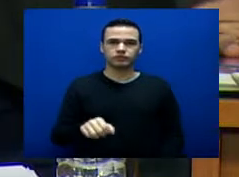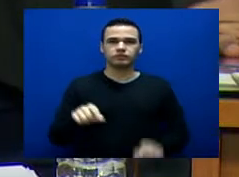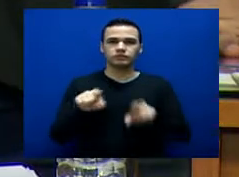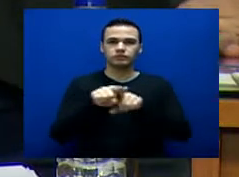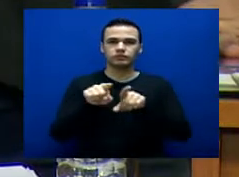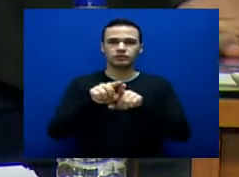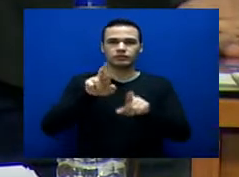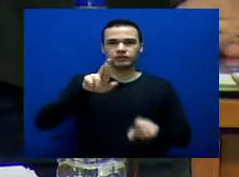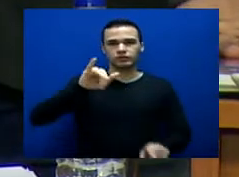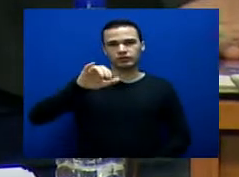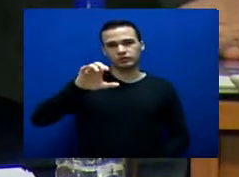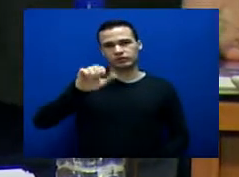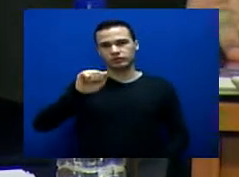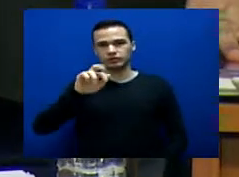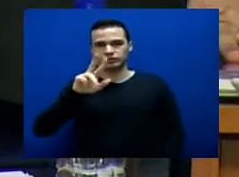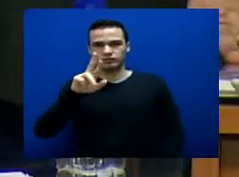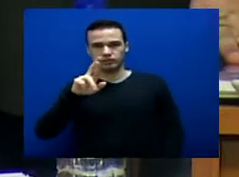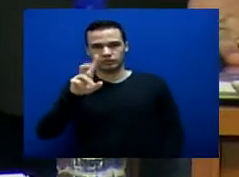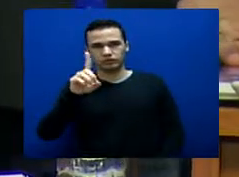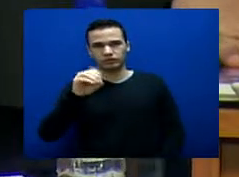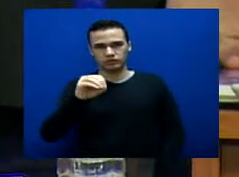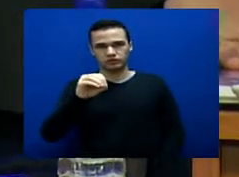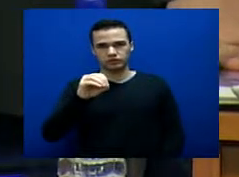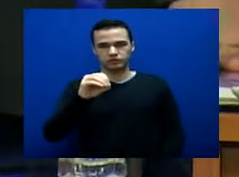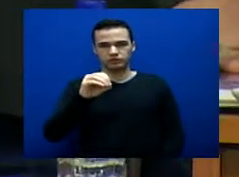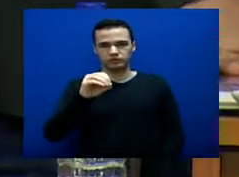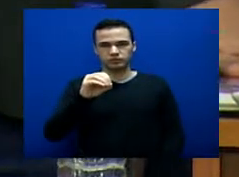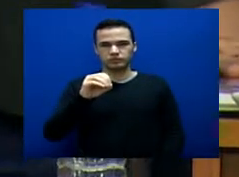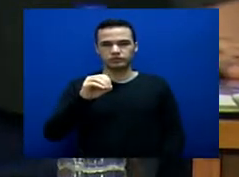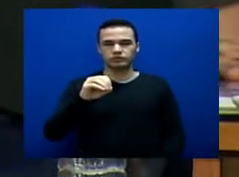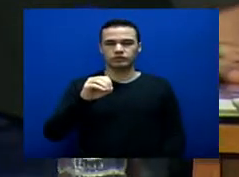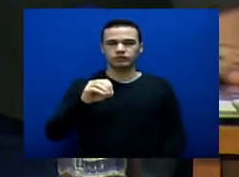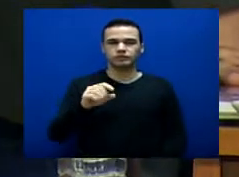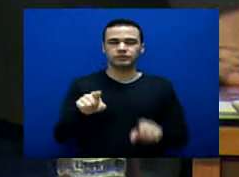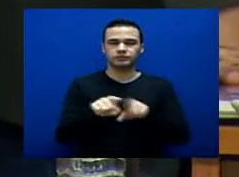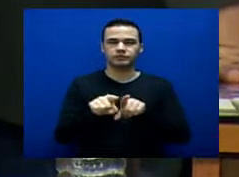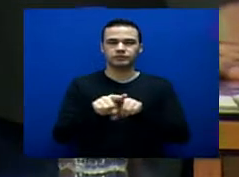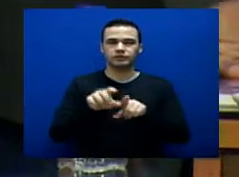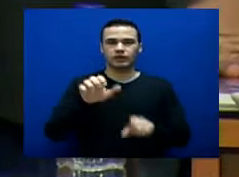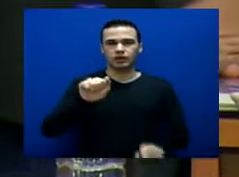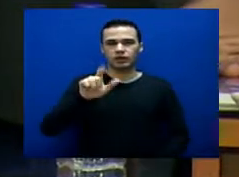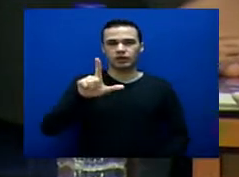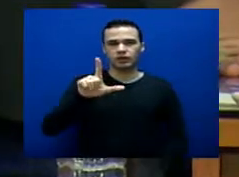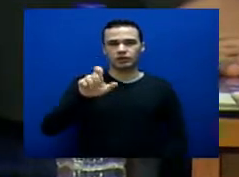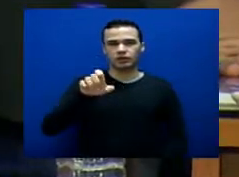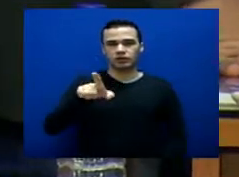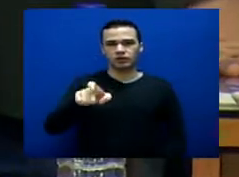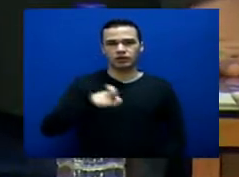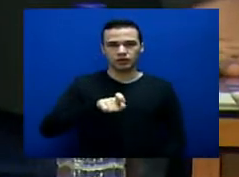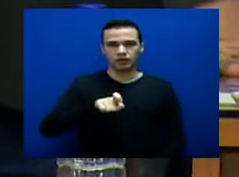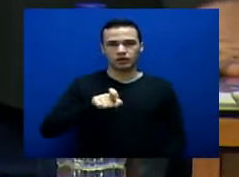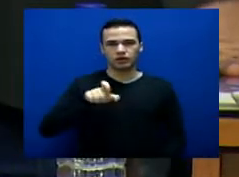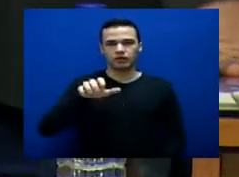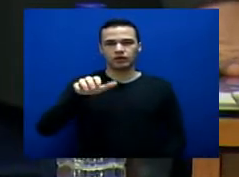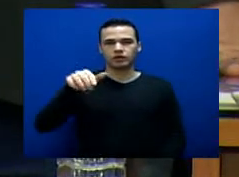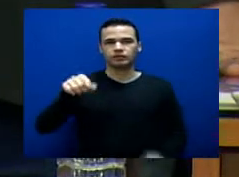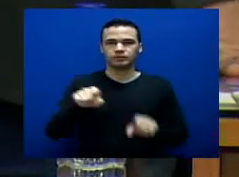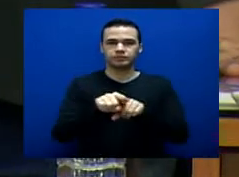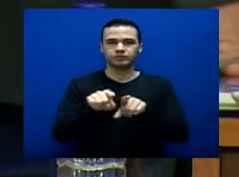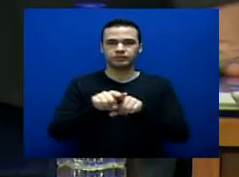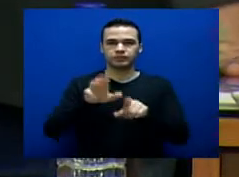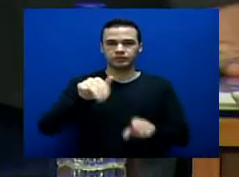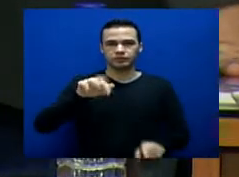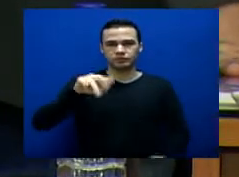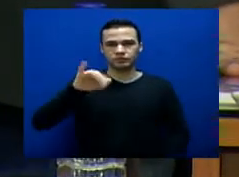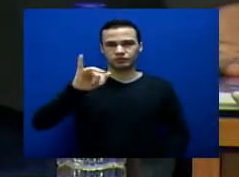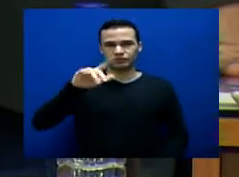doutor Ricardo Antunes Ramos, doutor Alex Moreno Romeiro, doutor